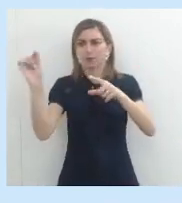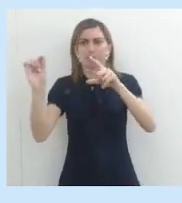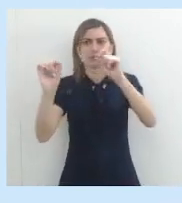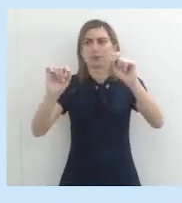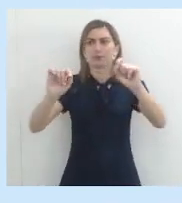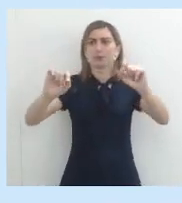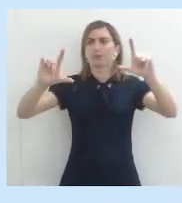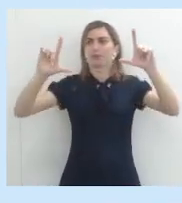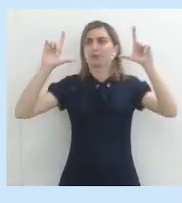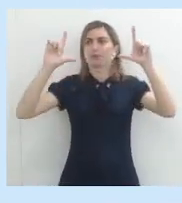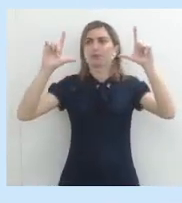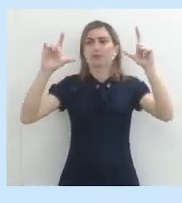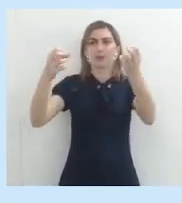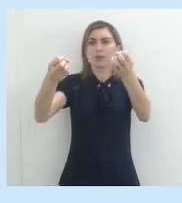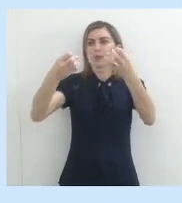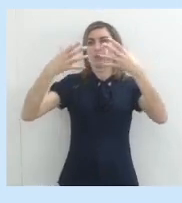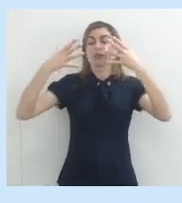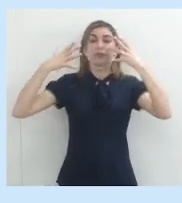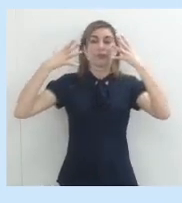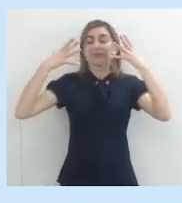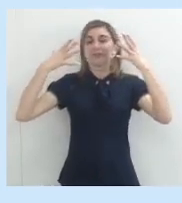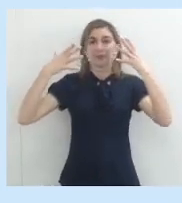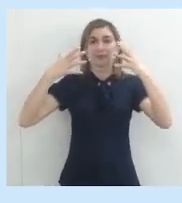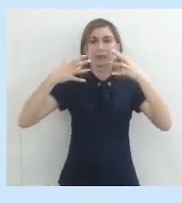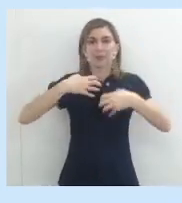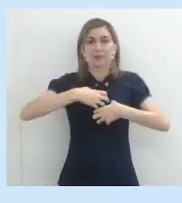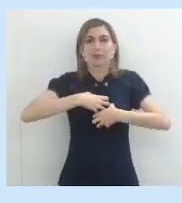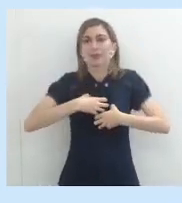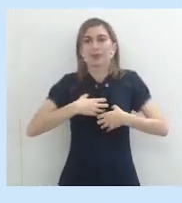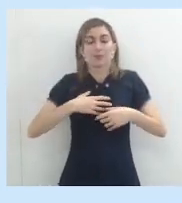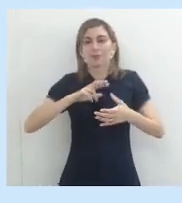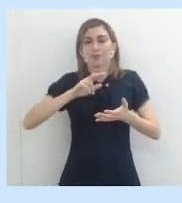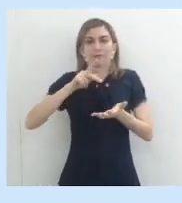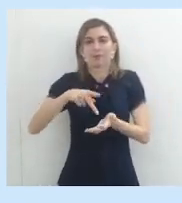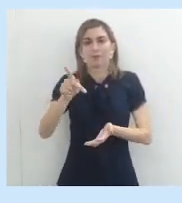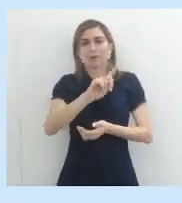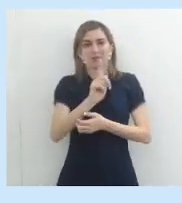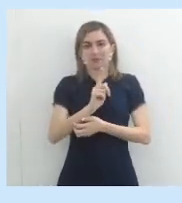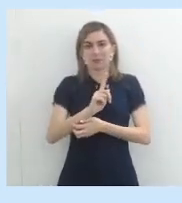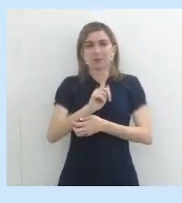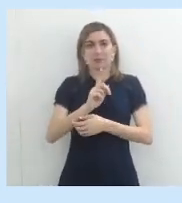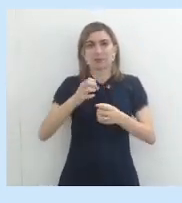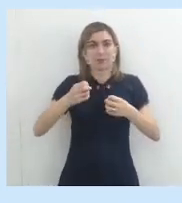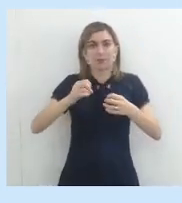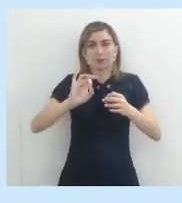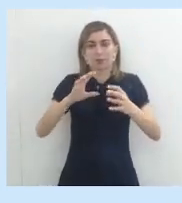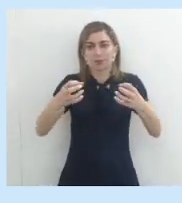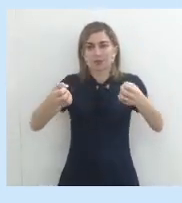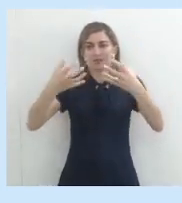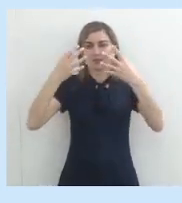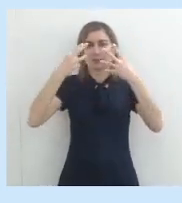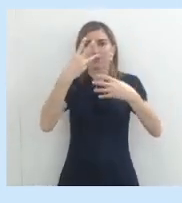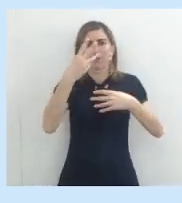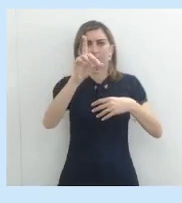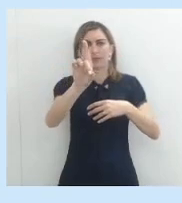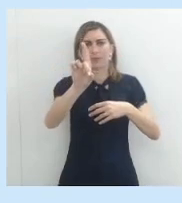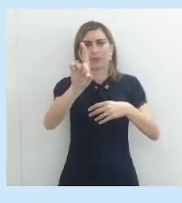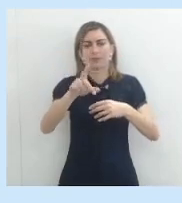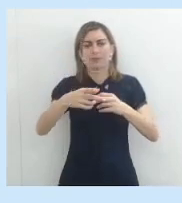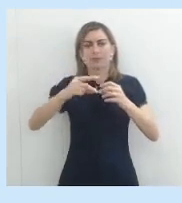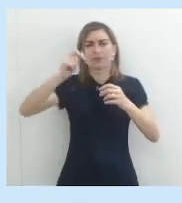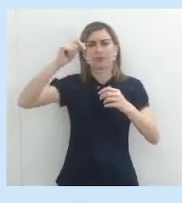tem essa ilusão que sai da tela e não sai. E também teve até uma evolução no cinema 3D. Antigamente,